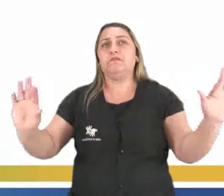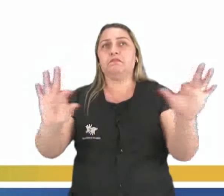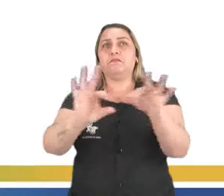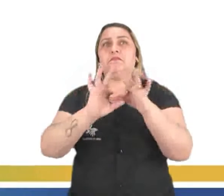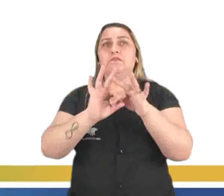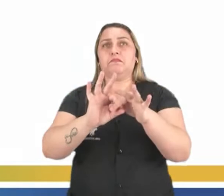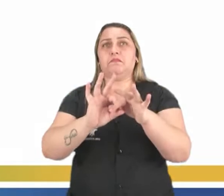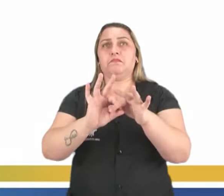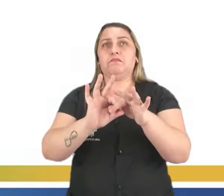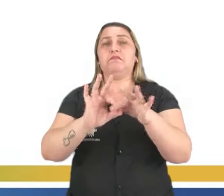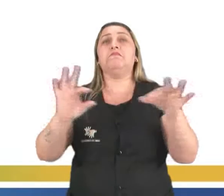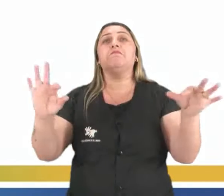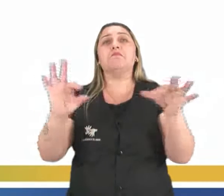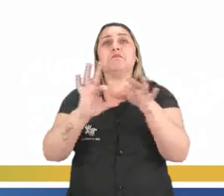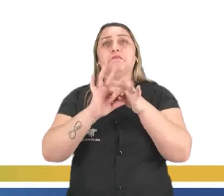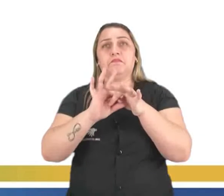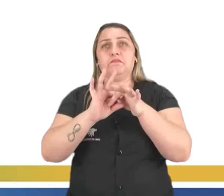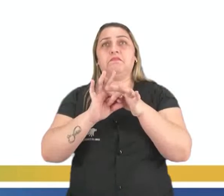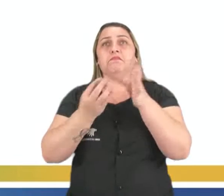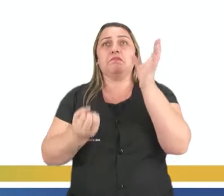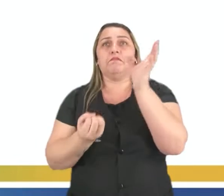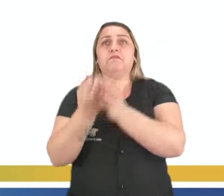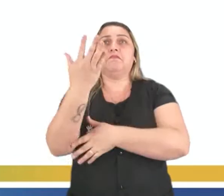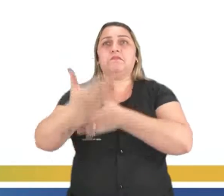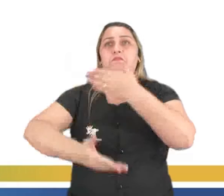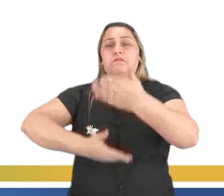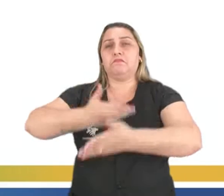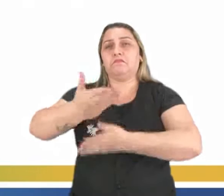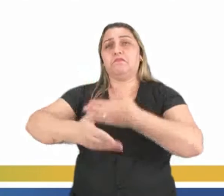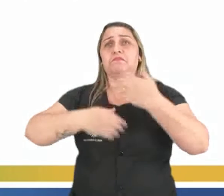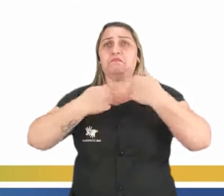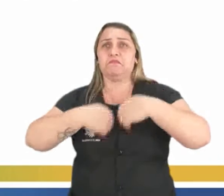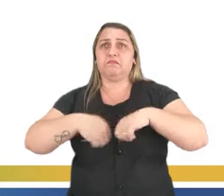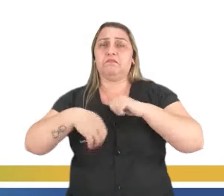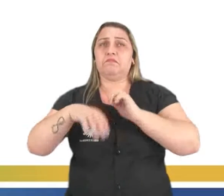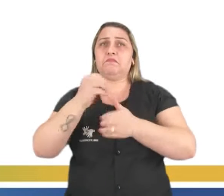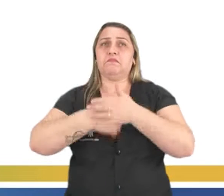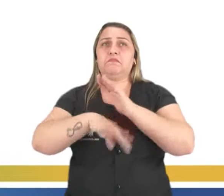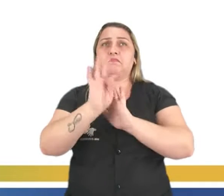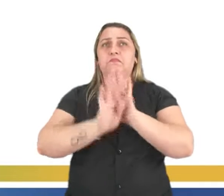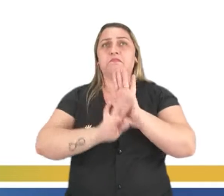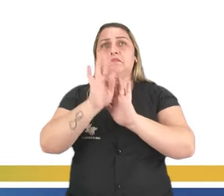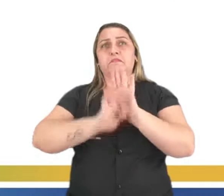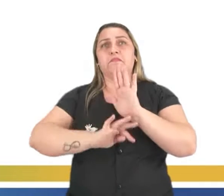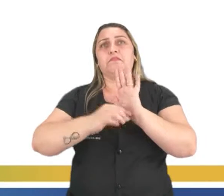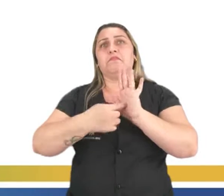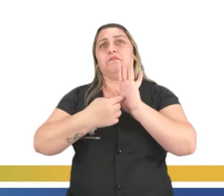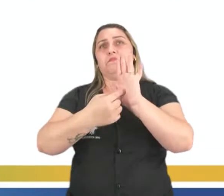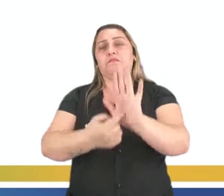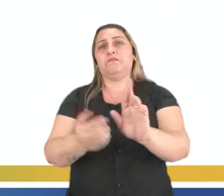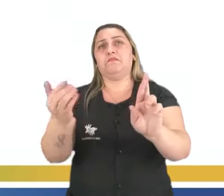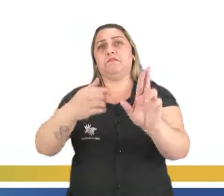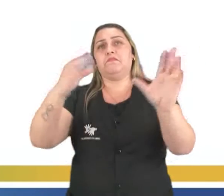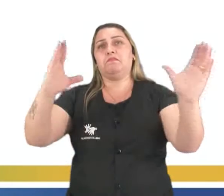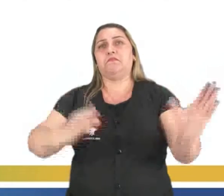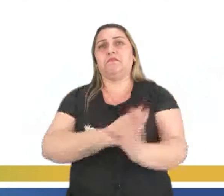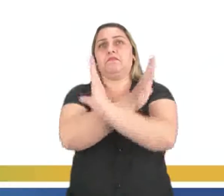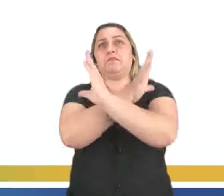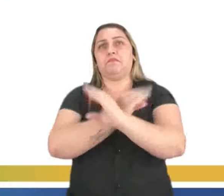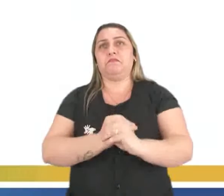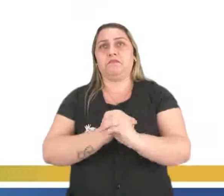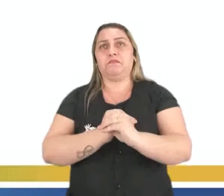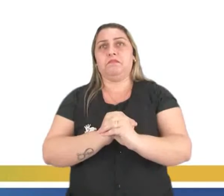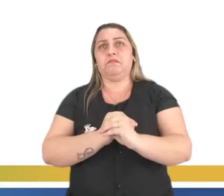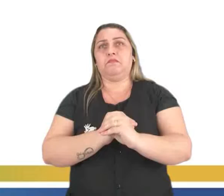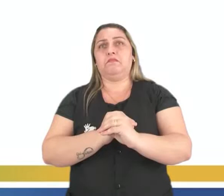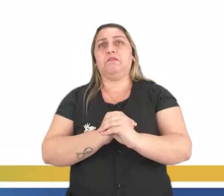conectores. Esses conectores criam uma relação de dependência no texto e são geralmente representados por